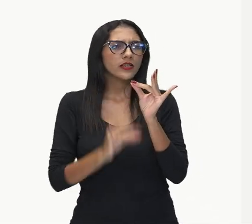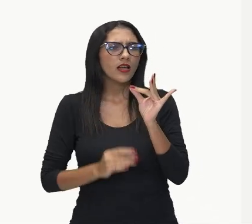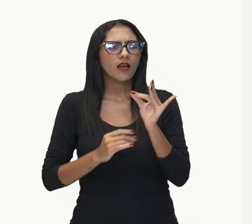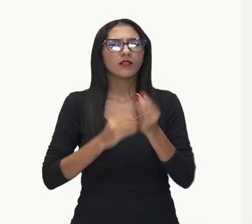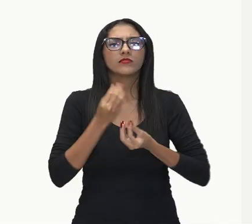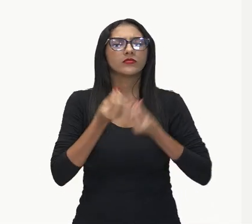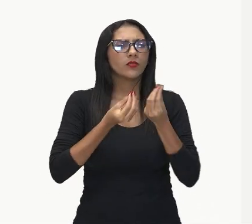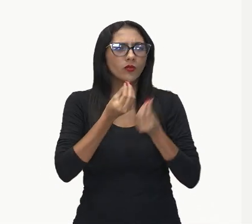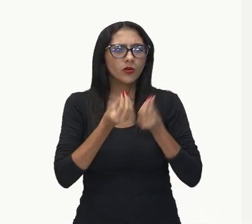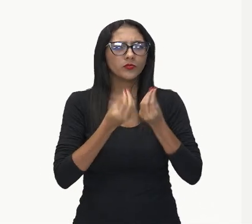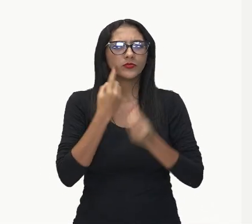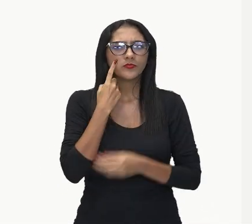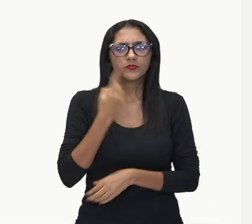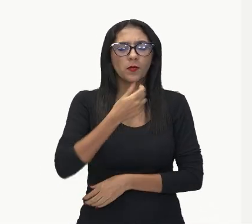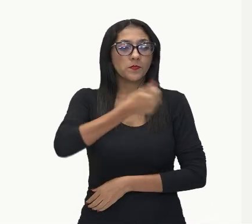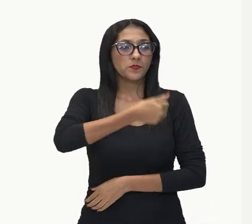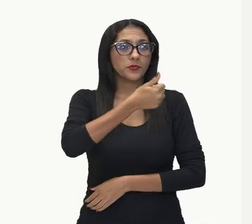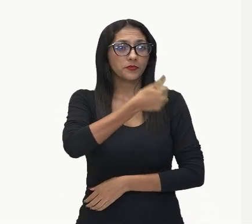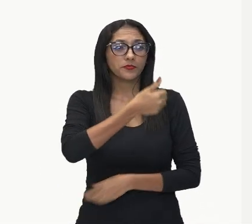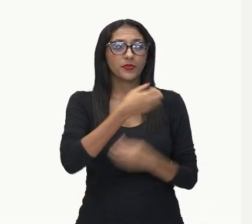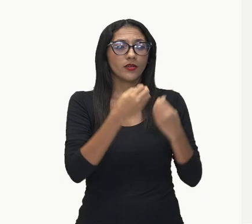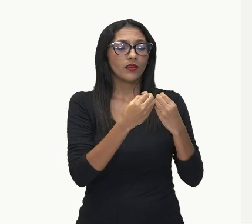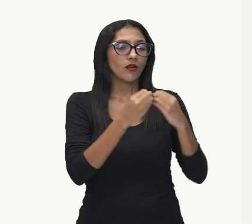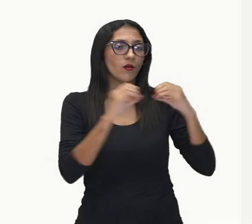oração, oração